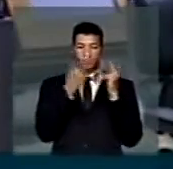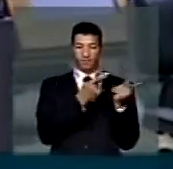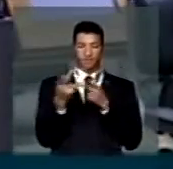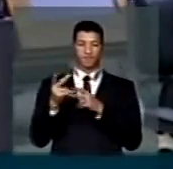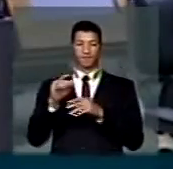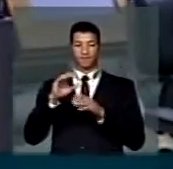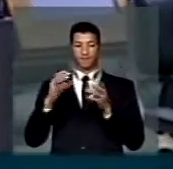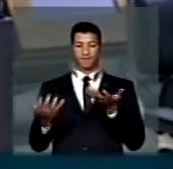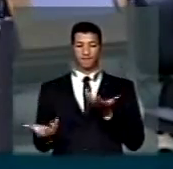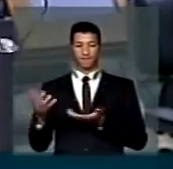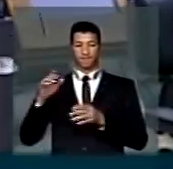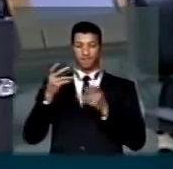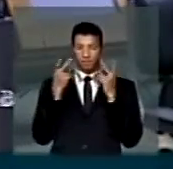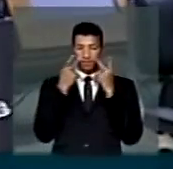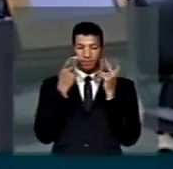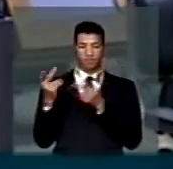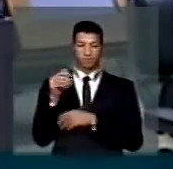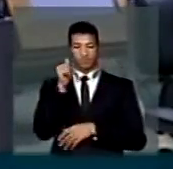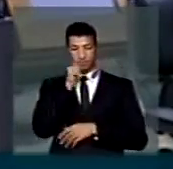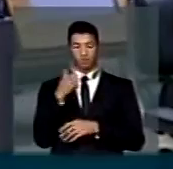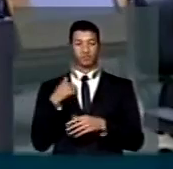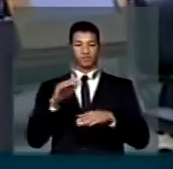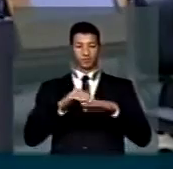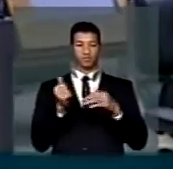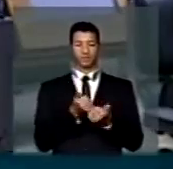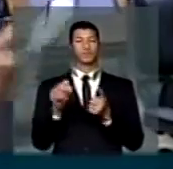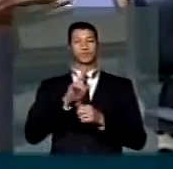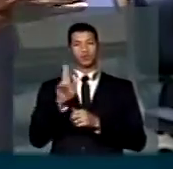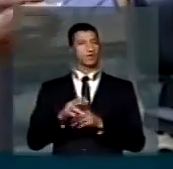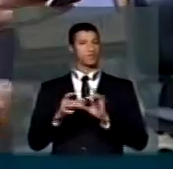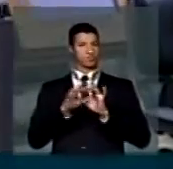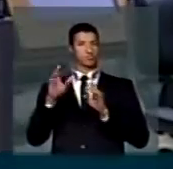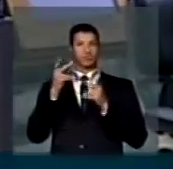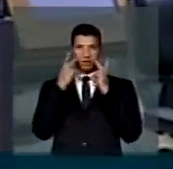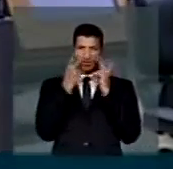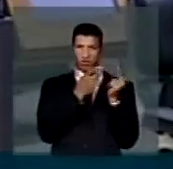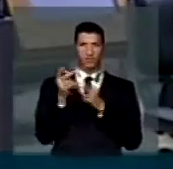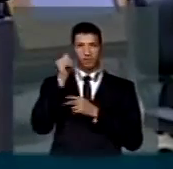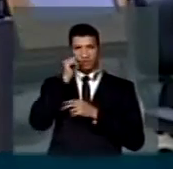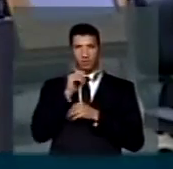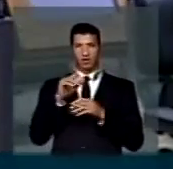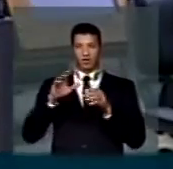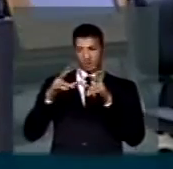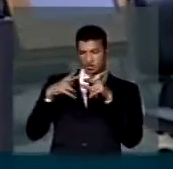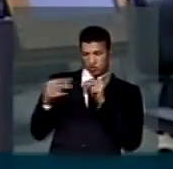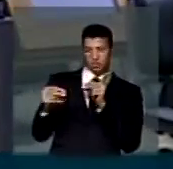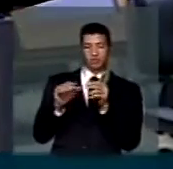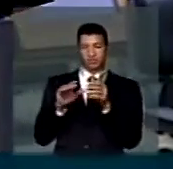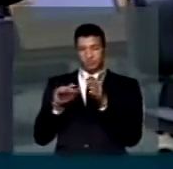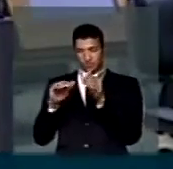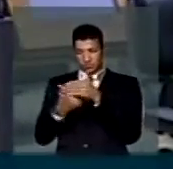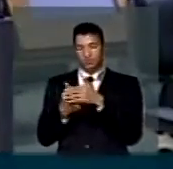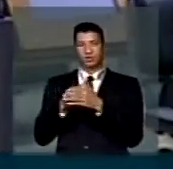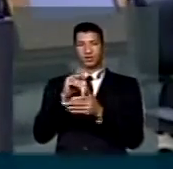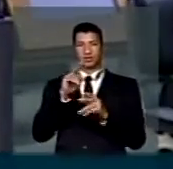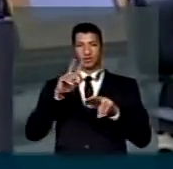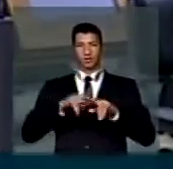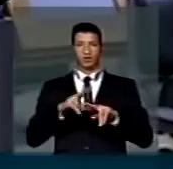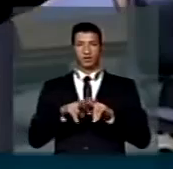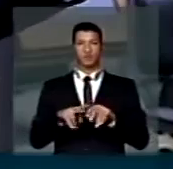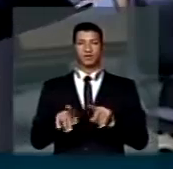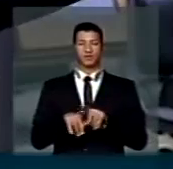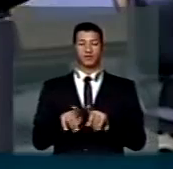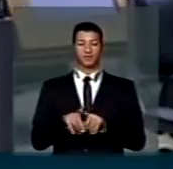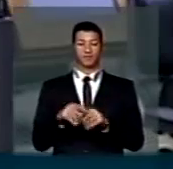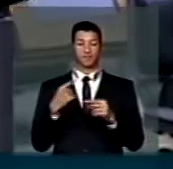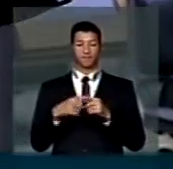na sede do DEM para visitar essa mulher. Eu convido os parlamentares, em nome do DEM, se me permito, a visitar essa refugiada presidiária e,